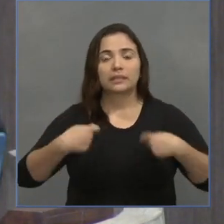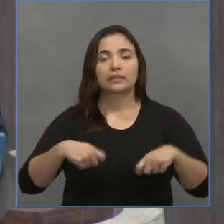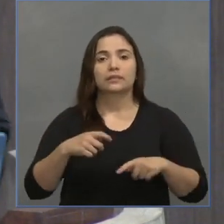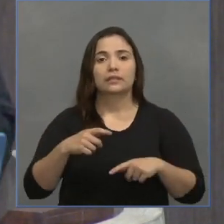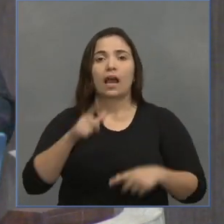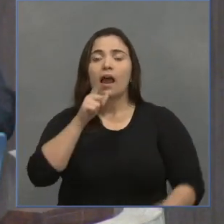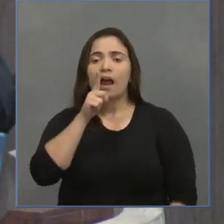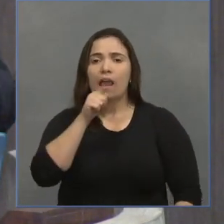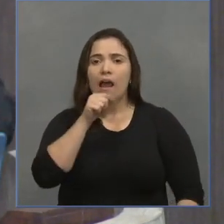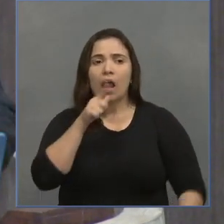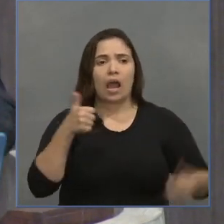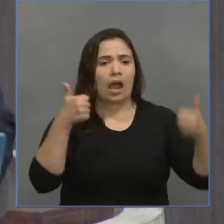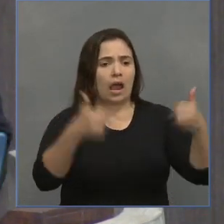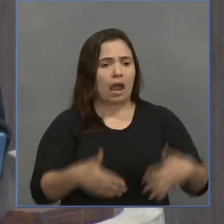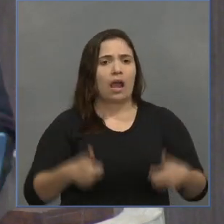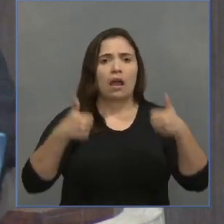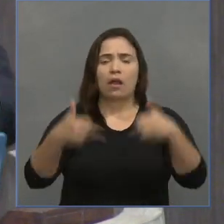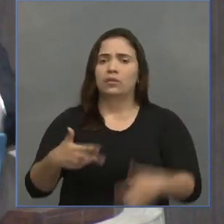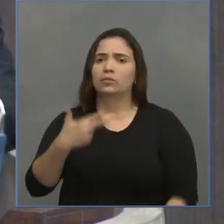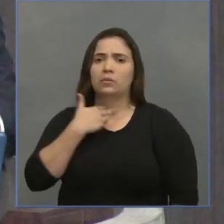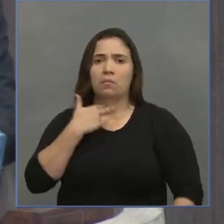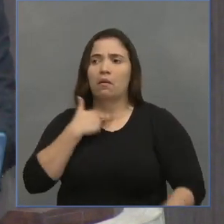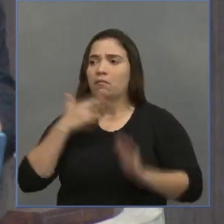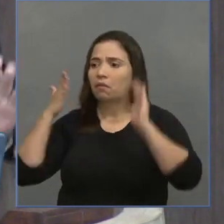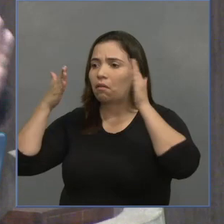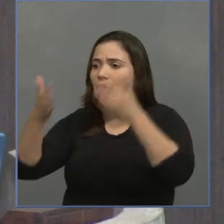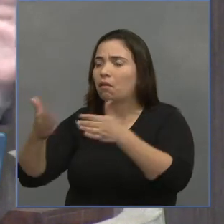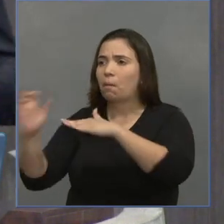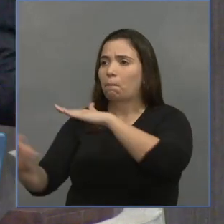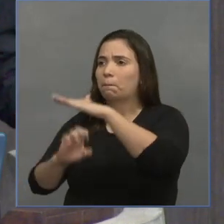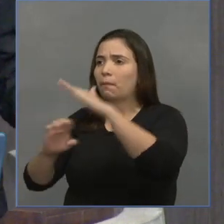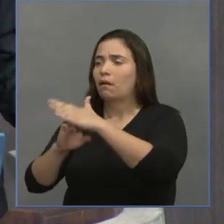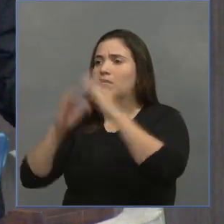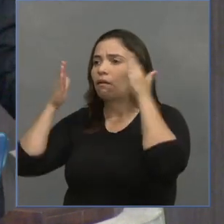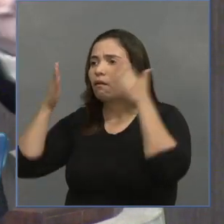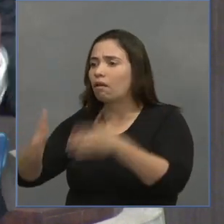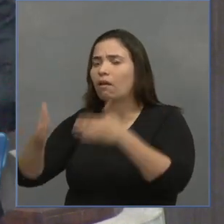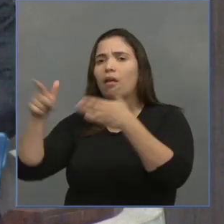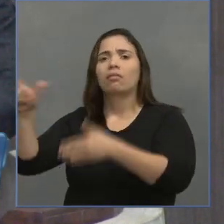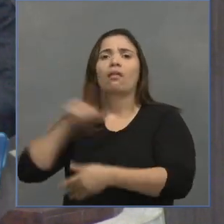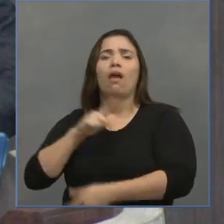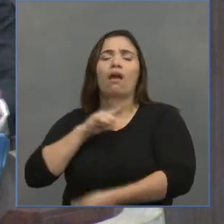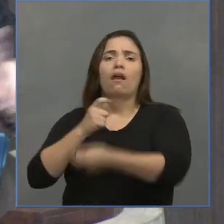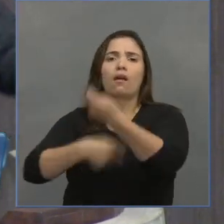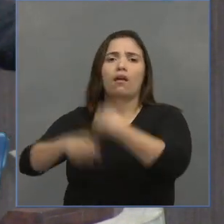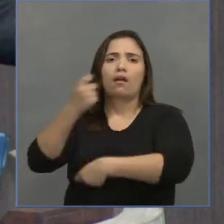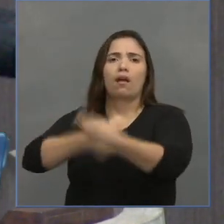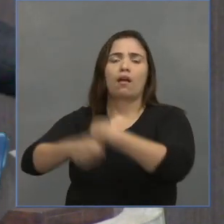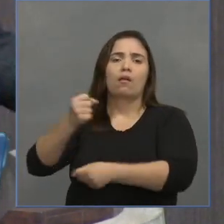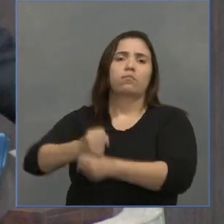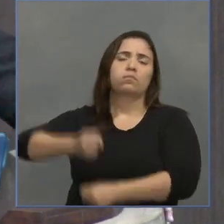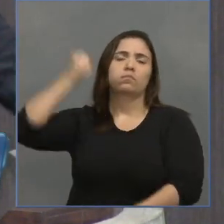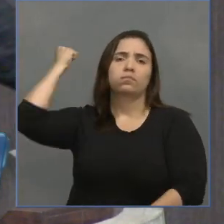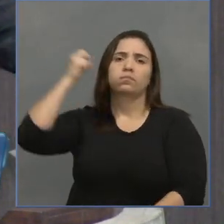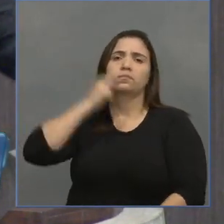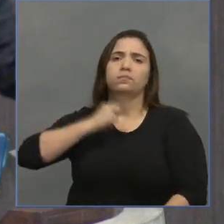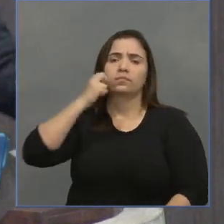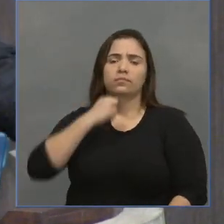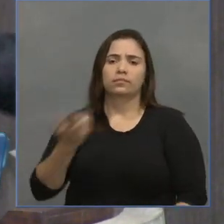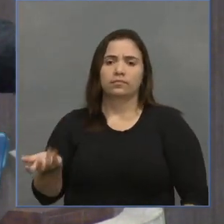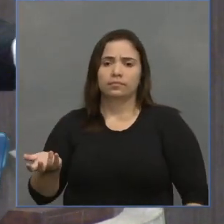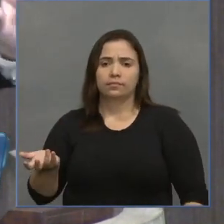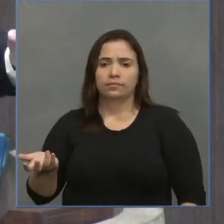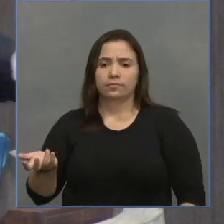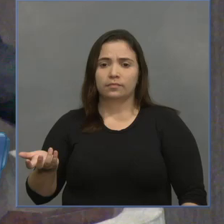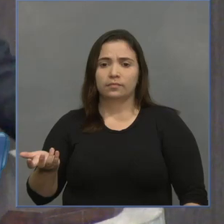abertas para determinados empreendimentos, para grandes empreendimentos, que têm muito poder econômico, mas que geram pouco emprego. Deputado Joaquim, não sei se